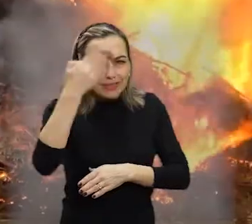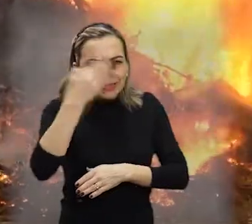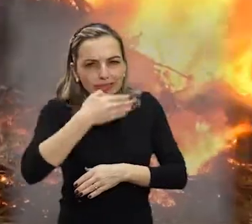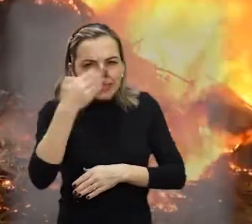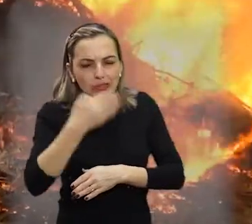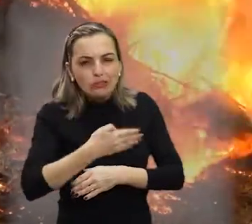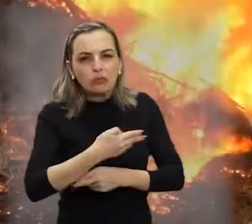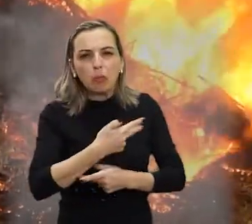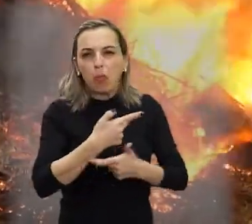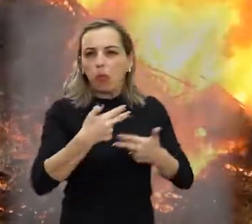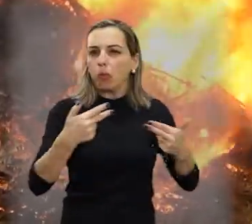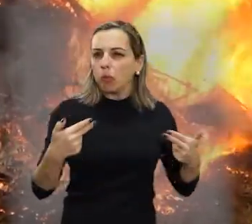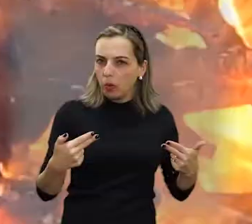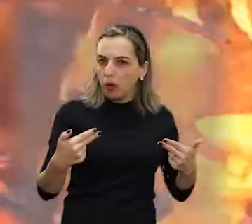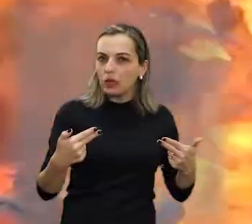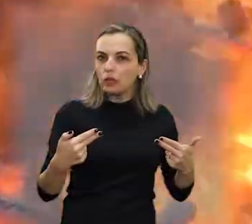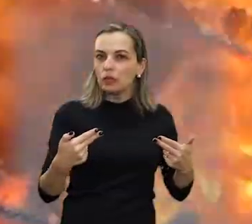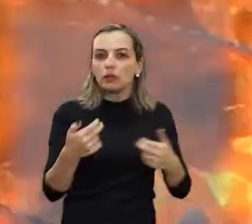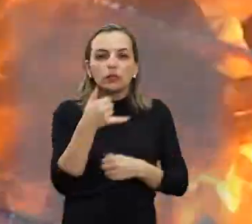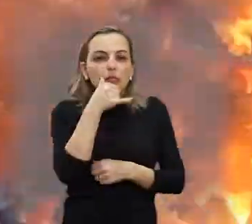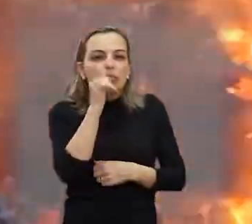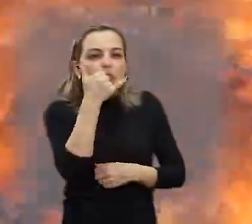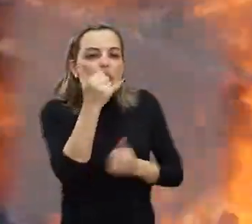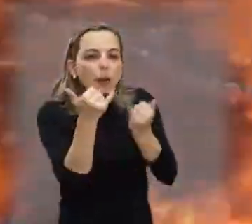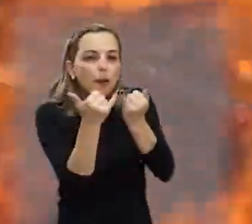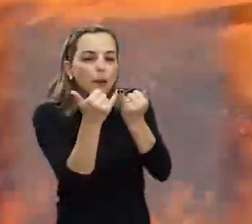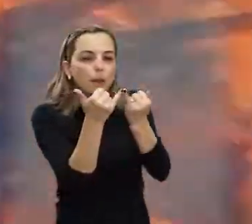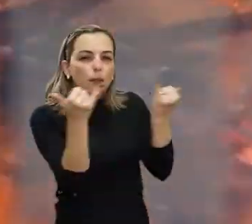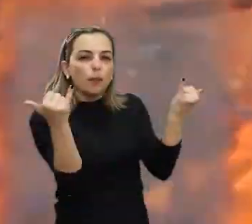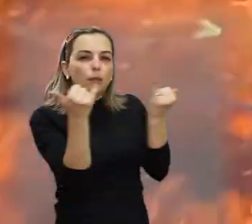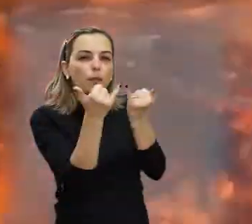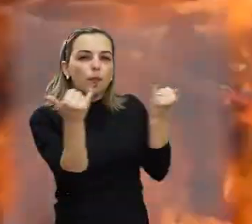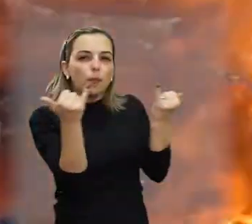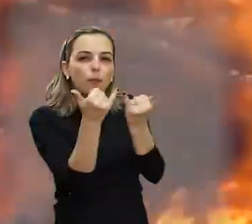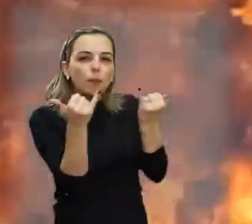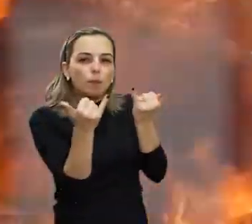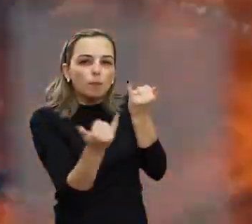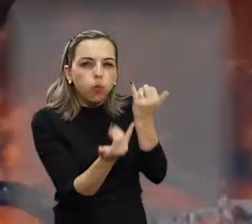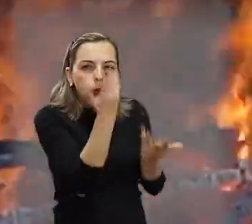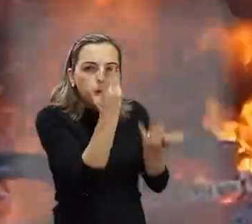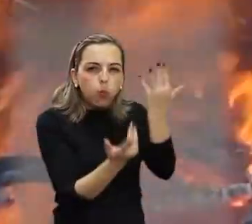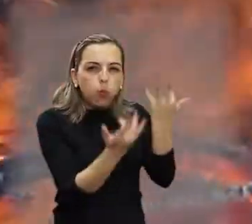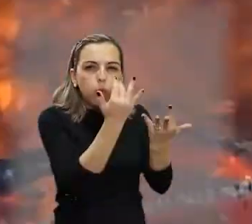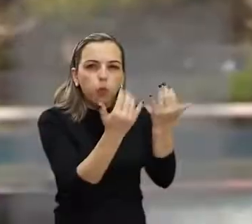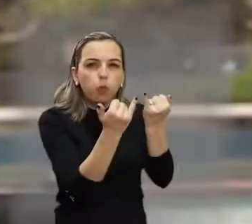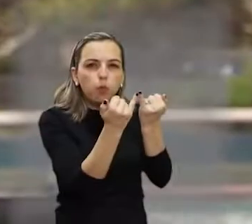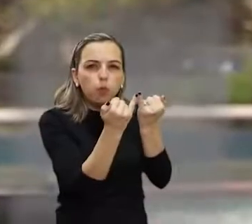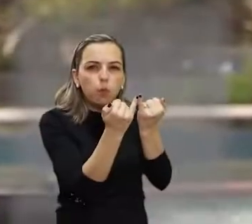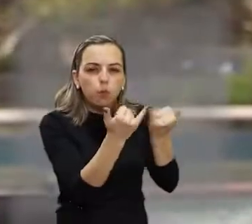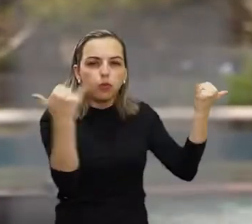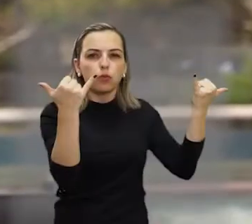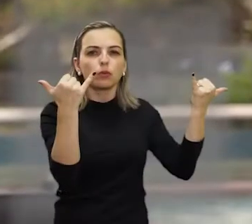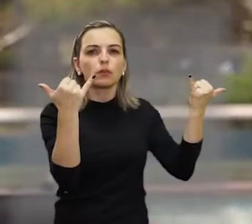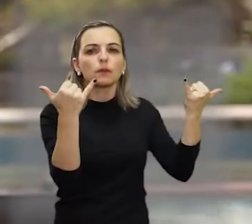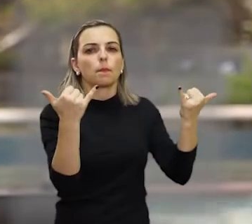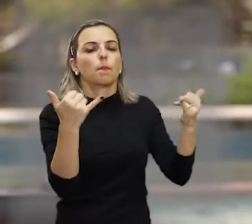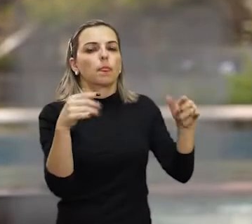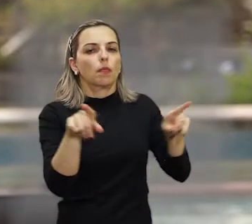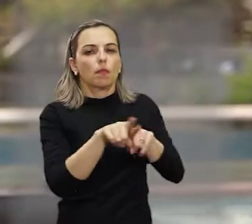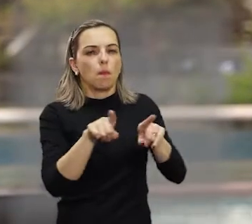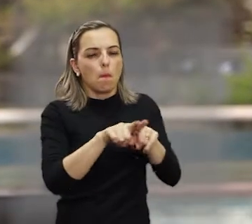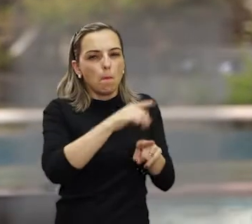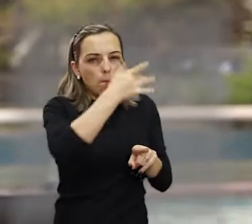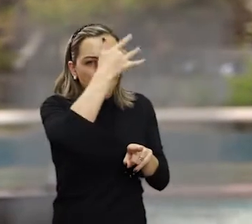a visibilidade, né? Temos prejuízos a redes elétricas, fiação elétricas, quando essa queimada